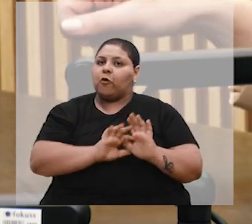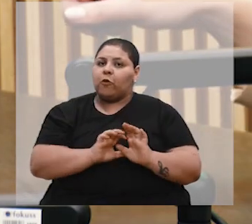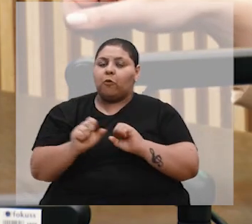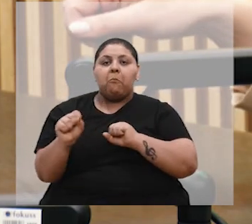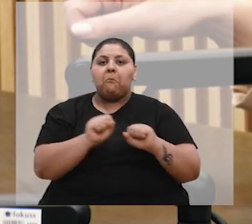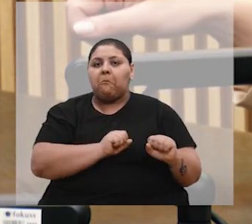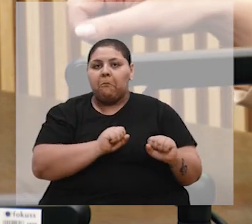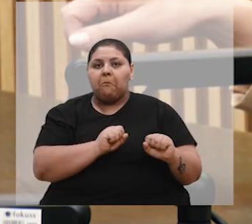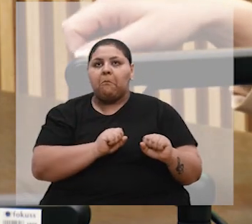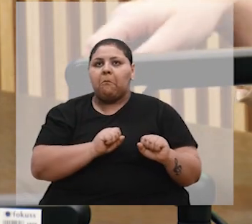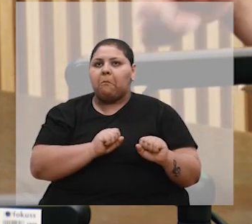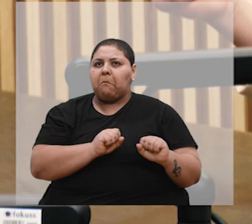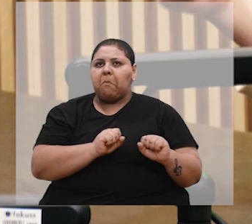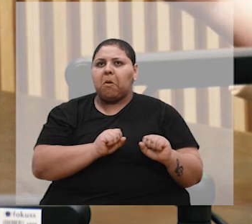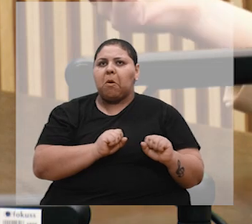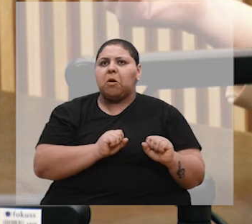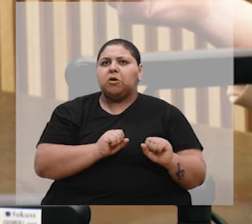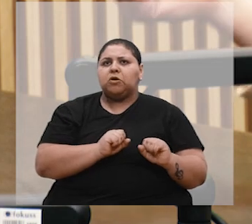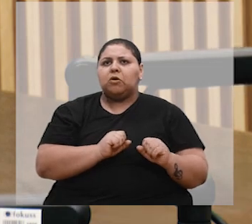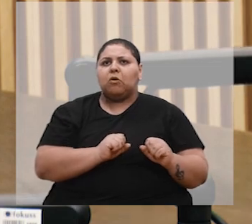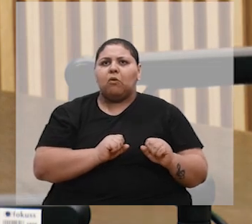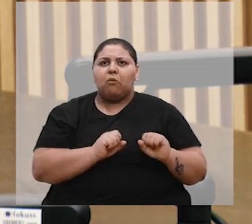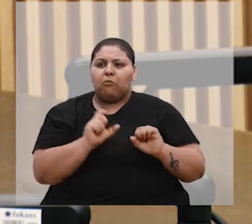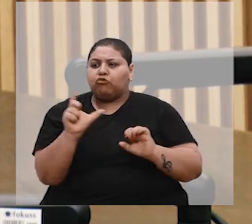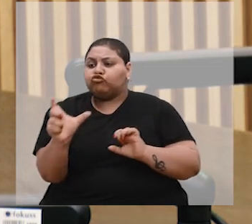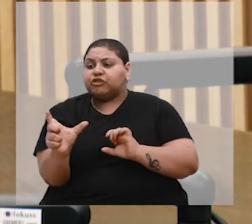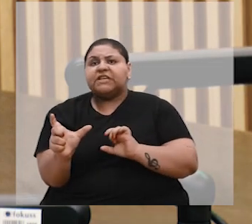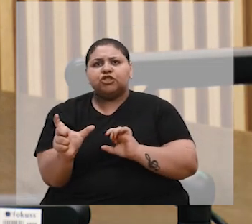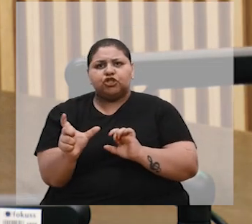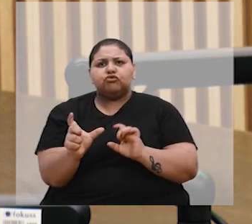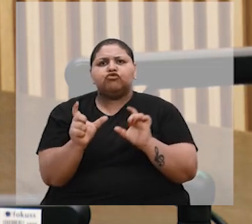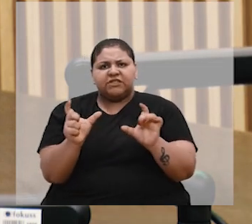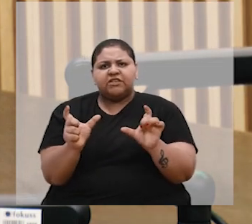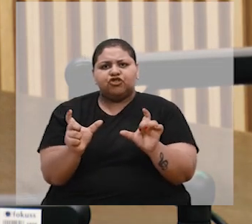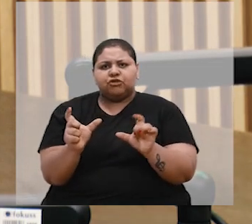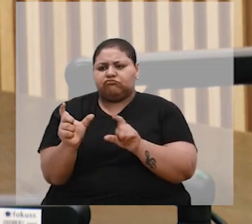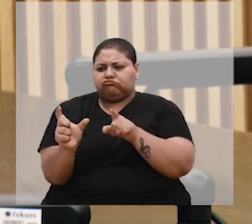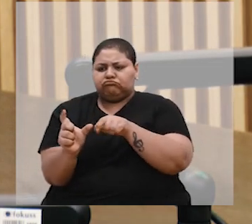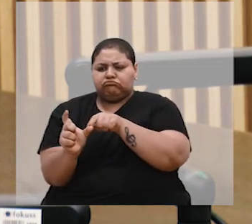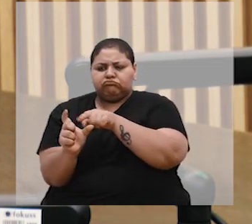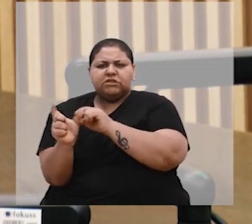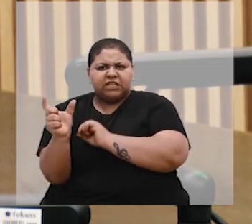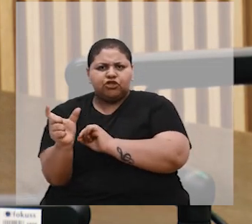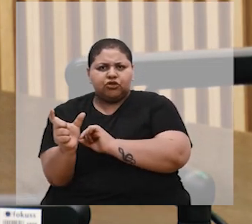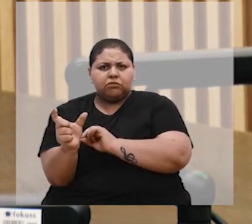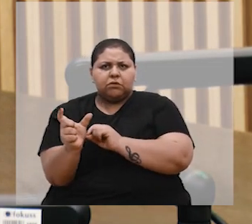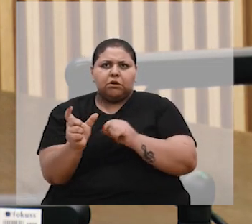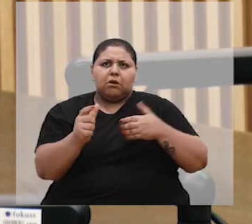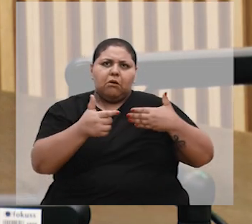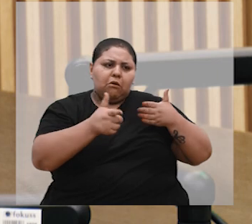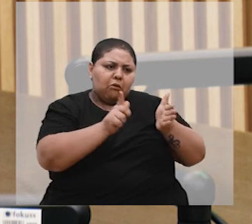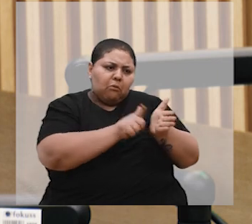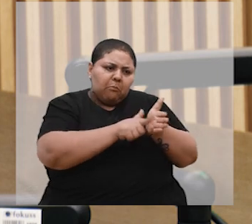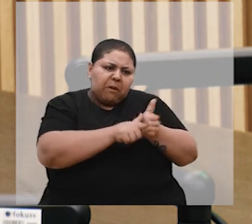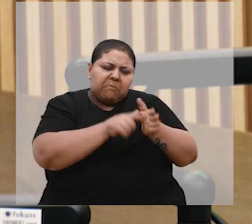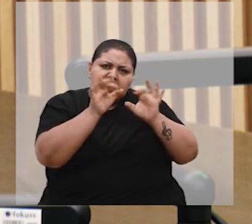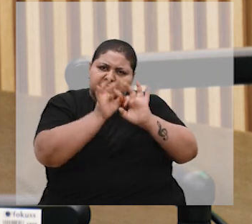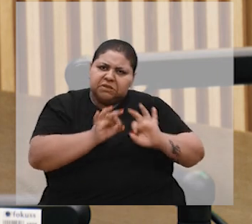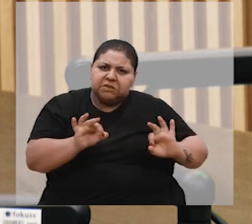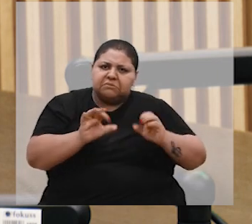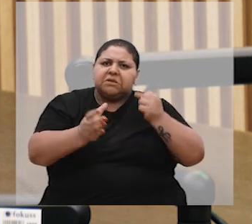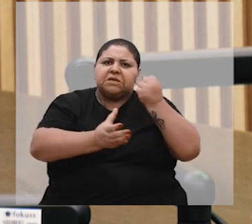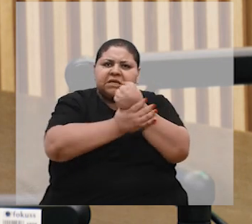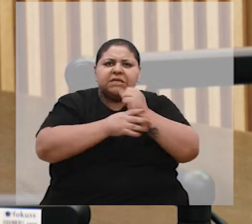pode ser um santinho mesmo, inclusive pode, né, porque eles acabam fornecendo espaço ali, ou uma colinha, um papel simples, você leva e garante